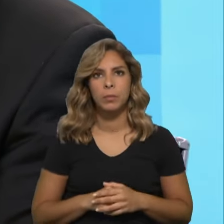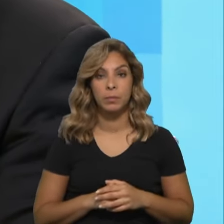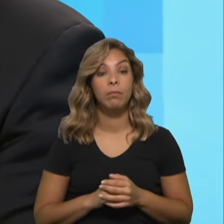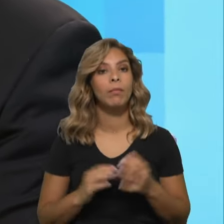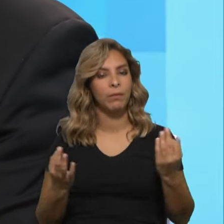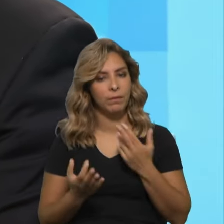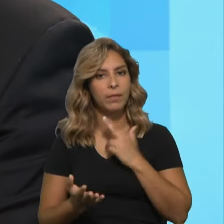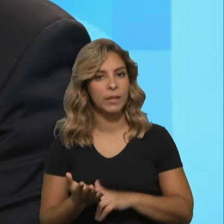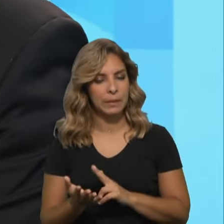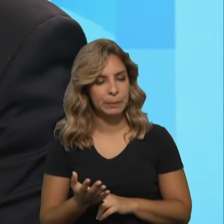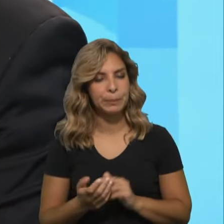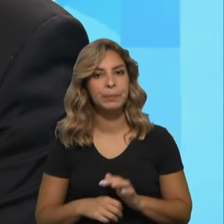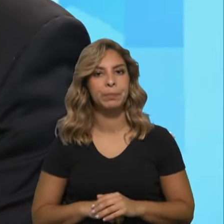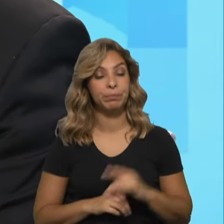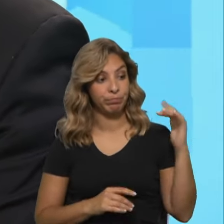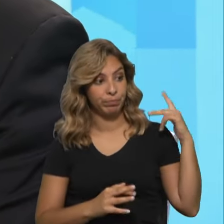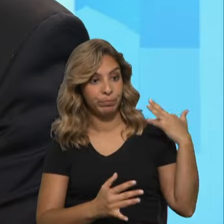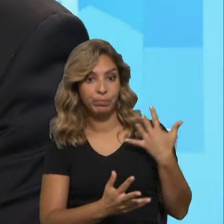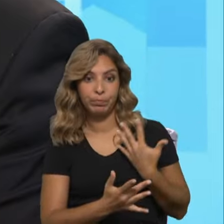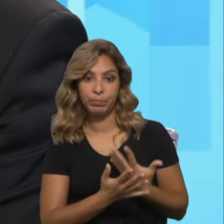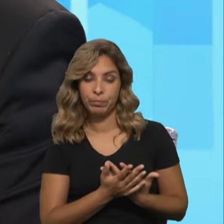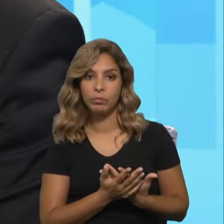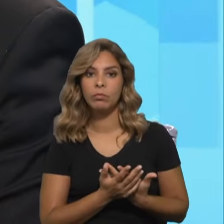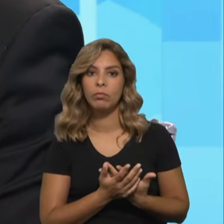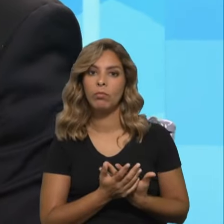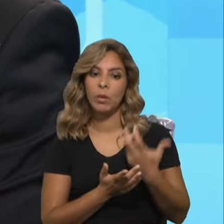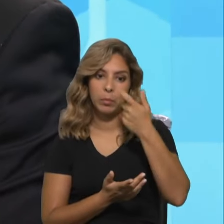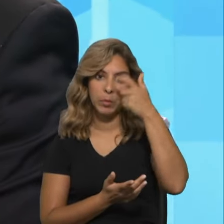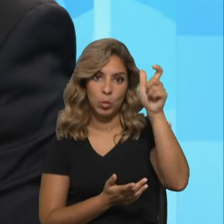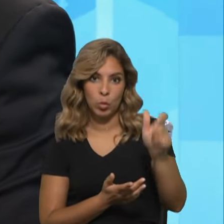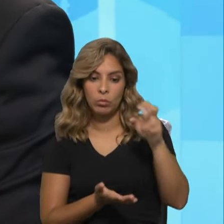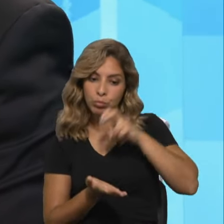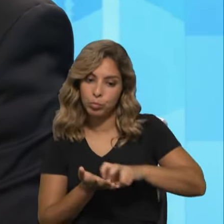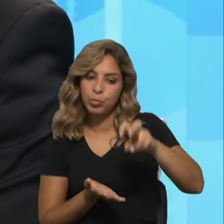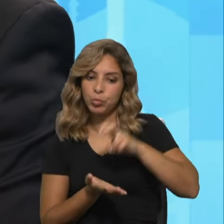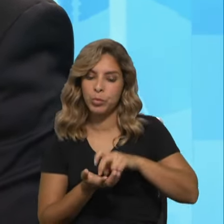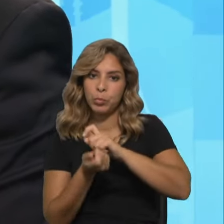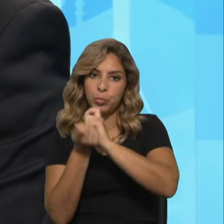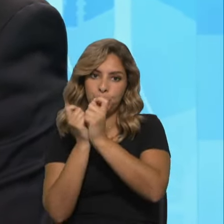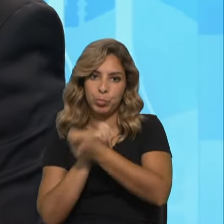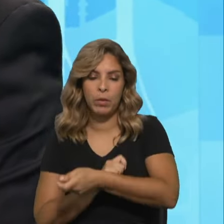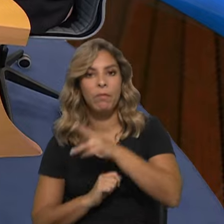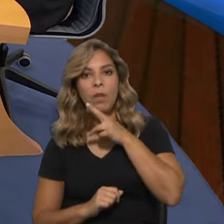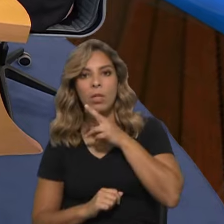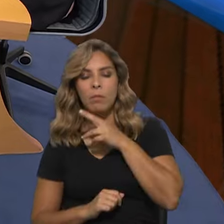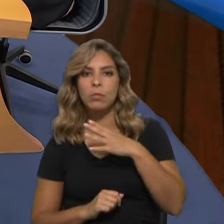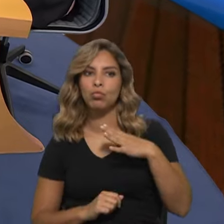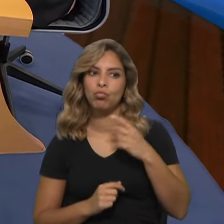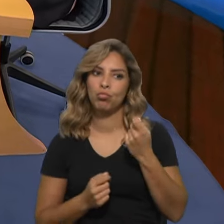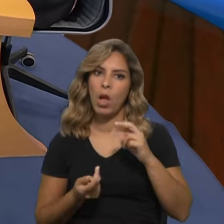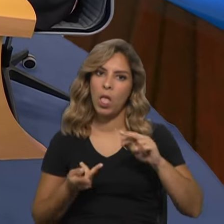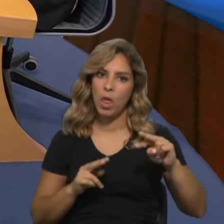anos o peregrino de Fátima tem tido algumas alterações, ou seja, nos últimos